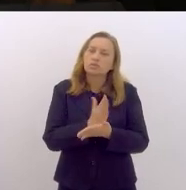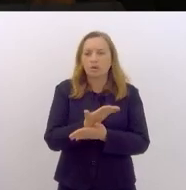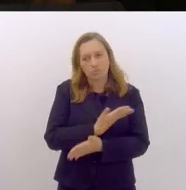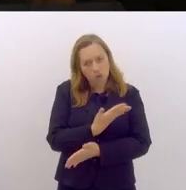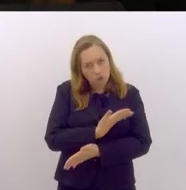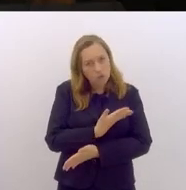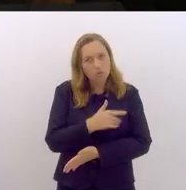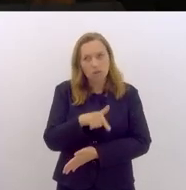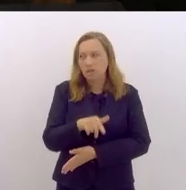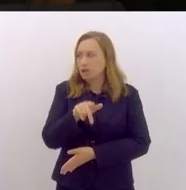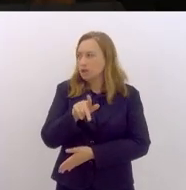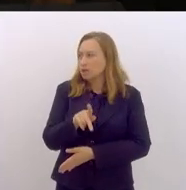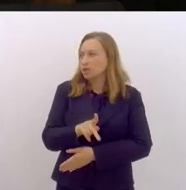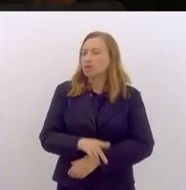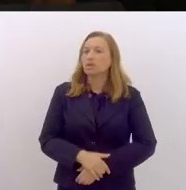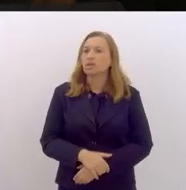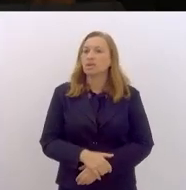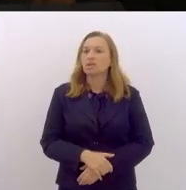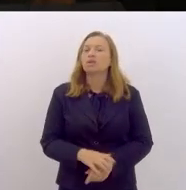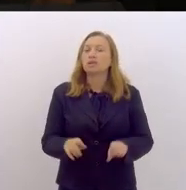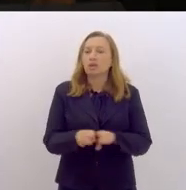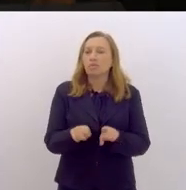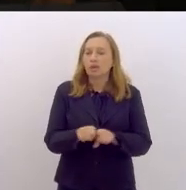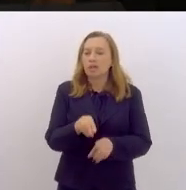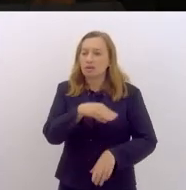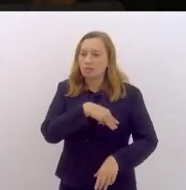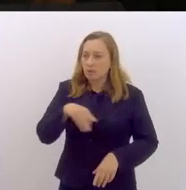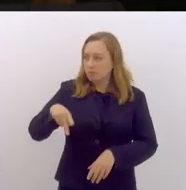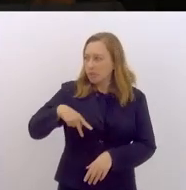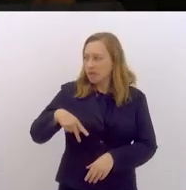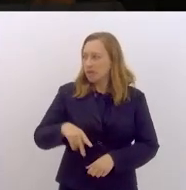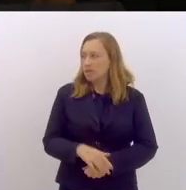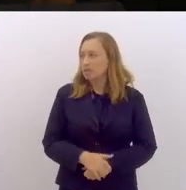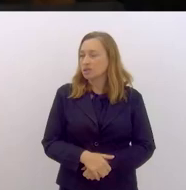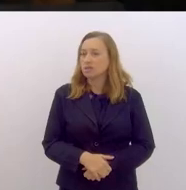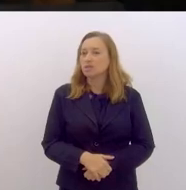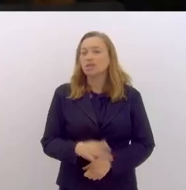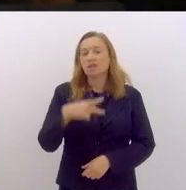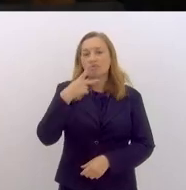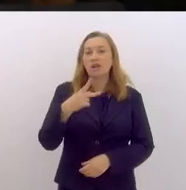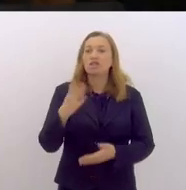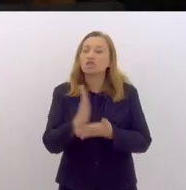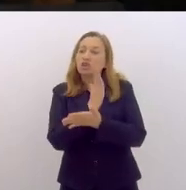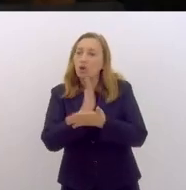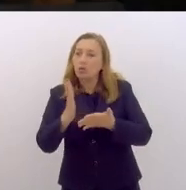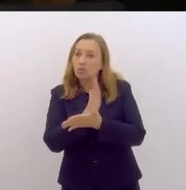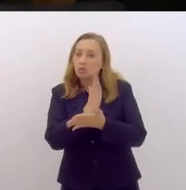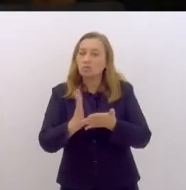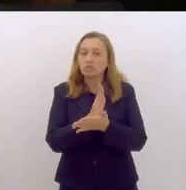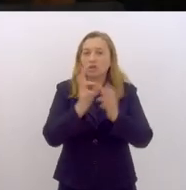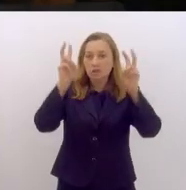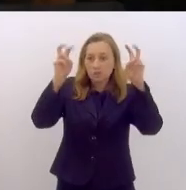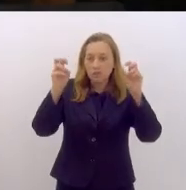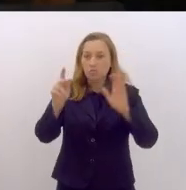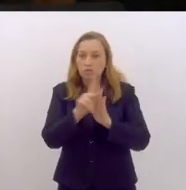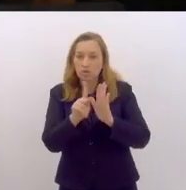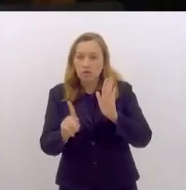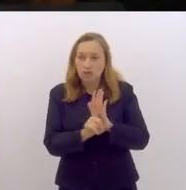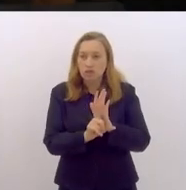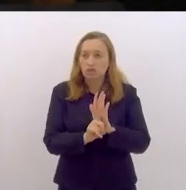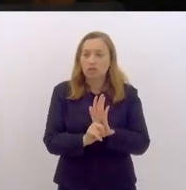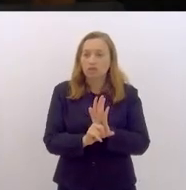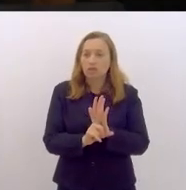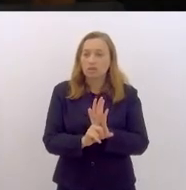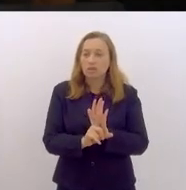companheiros aqui do BEV e também do MP, eles questionam alguns pontos do projeto de lei